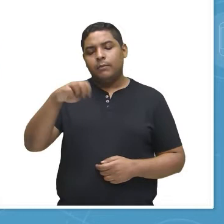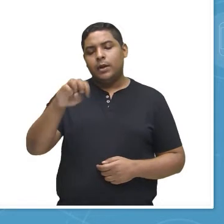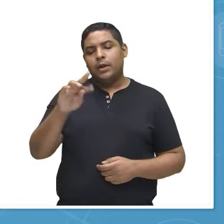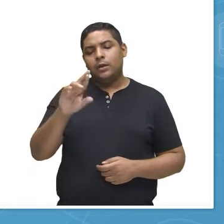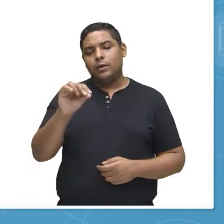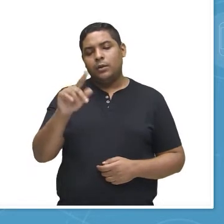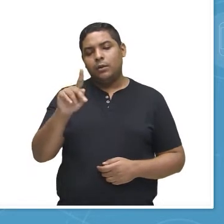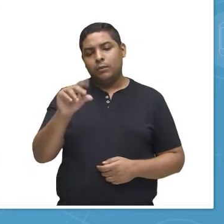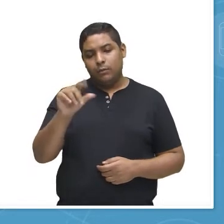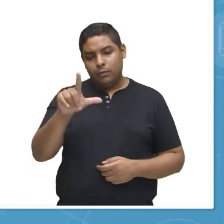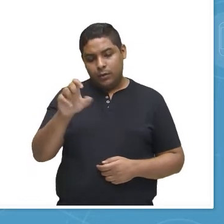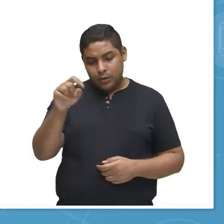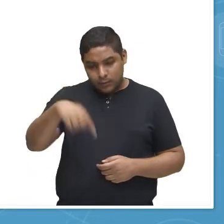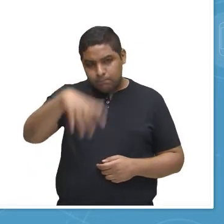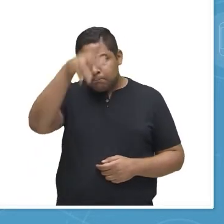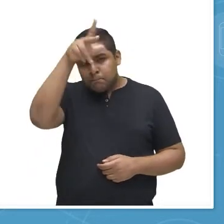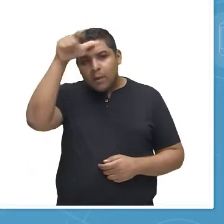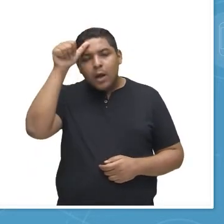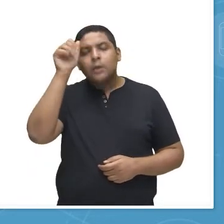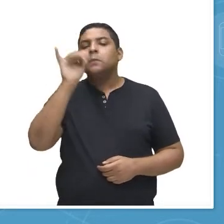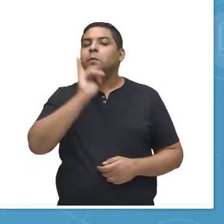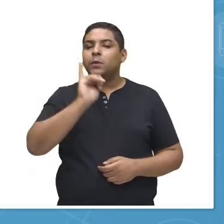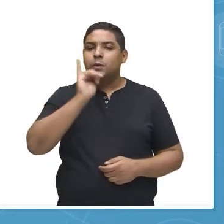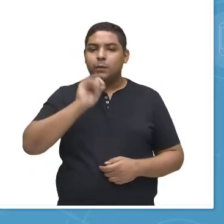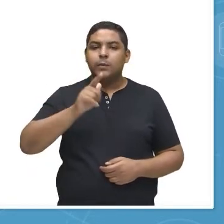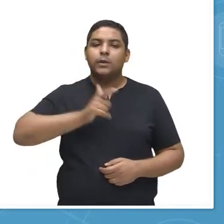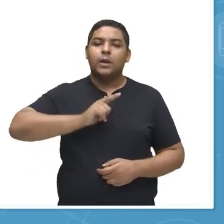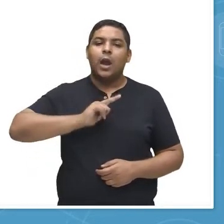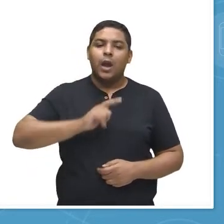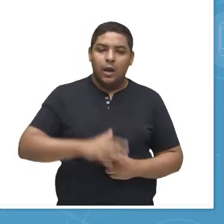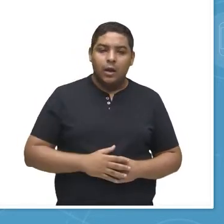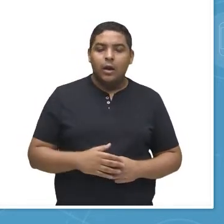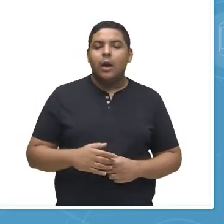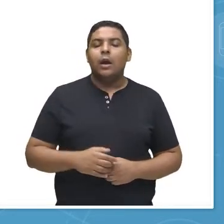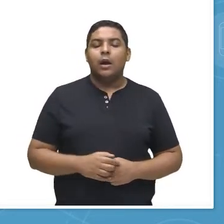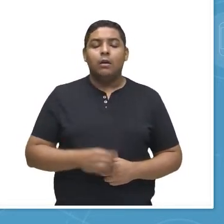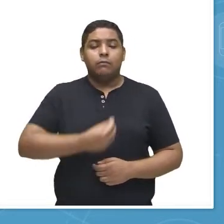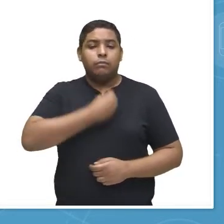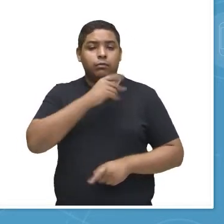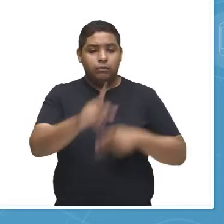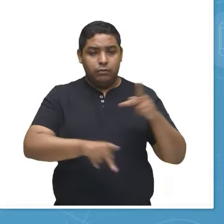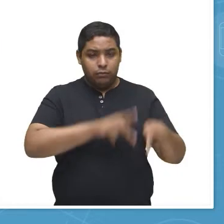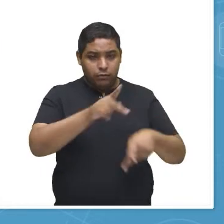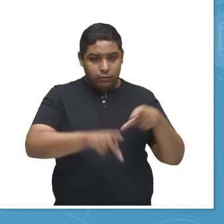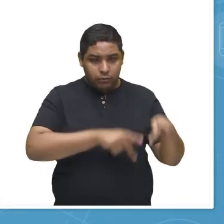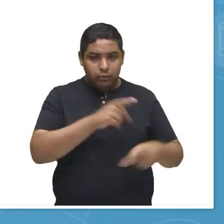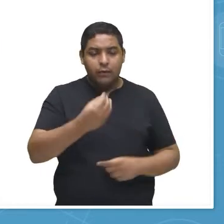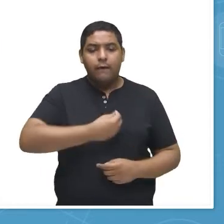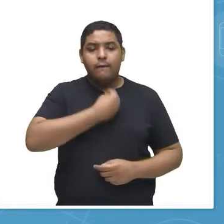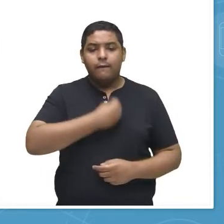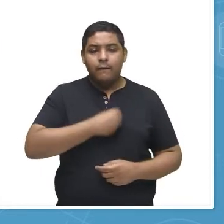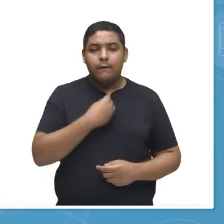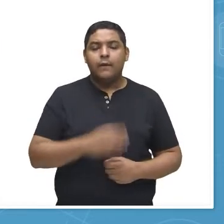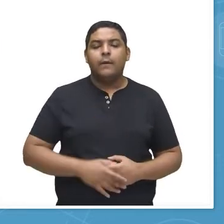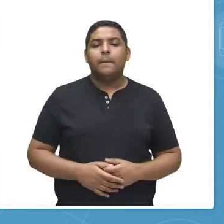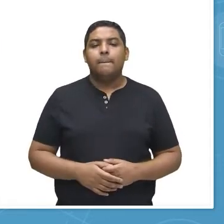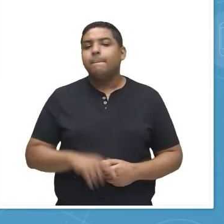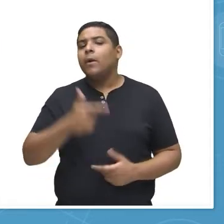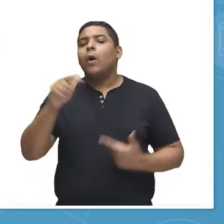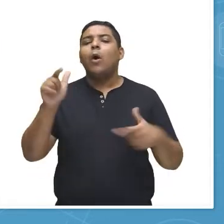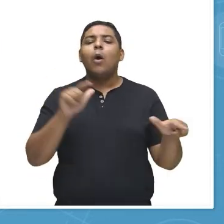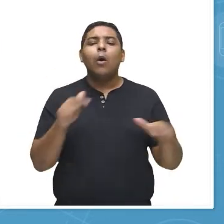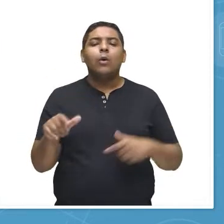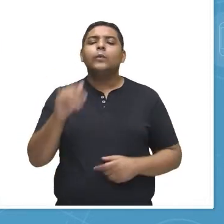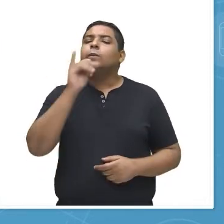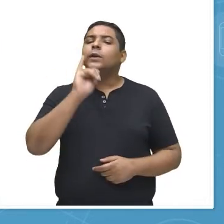esse número elevado de população na nossa capital, tá bom? Vamos ver um outro exemplo de capital